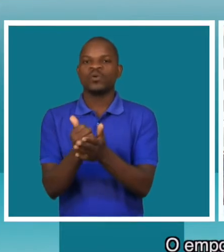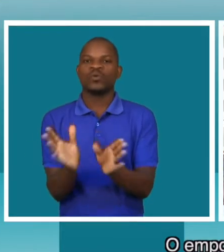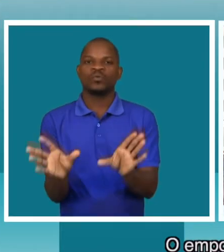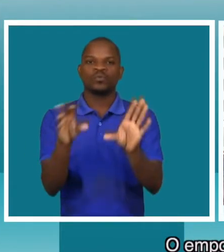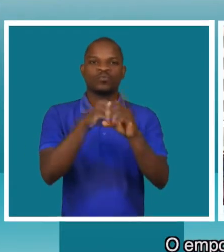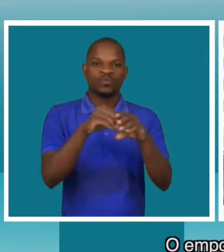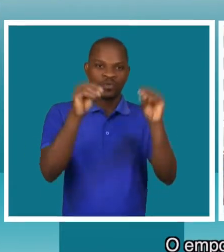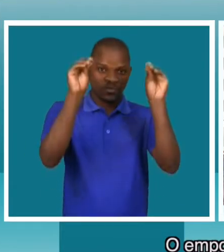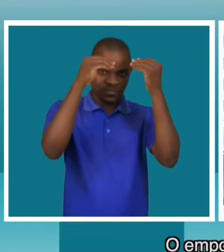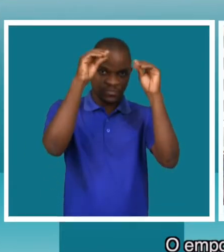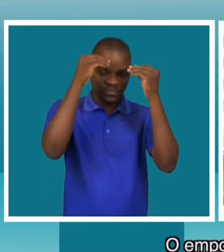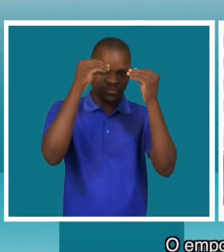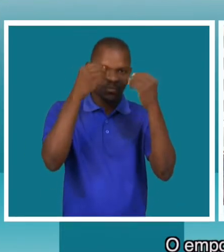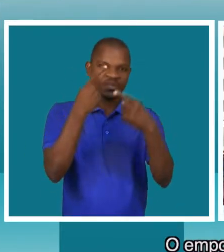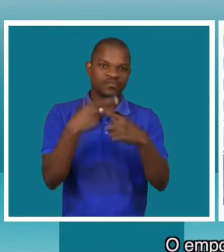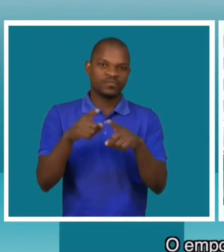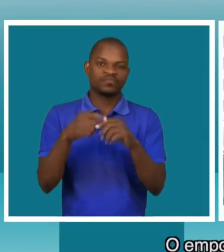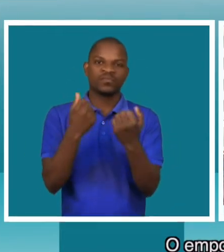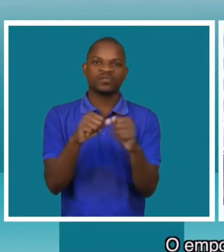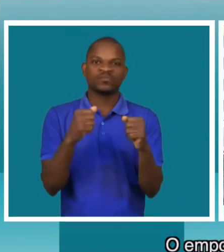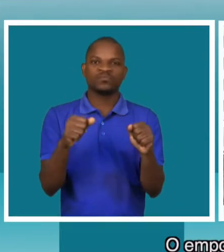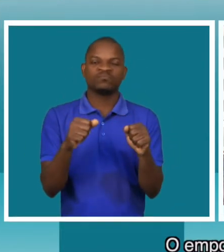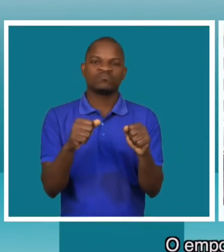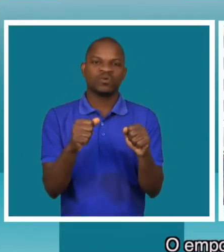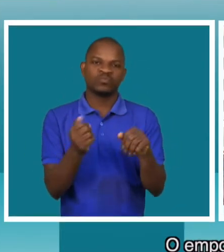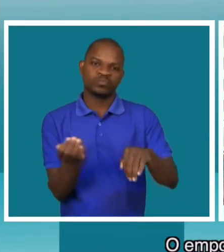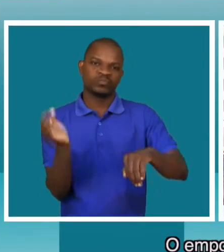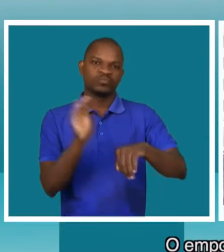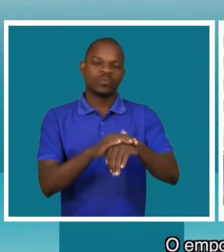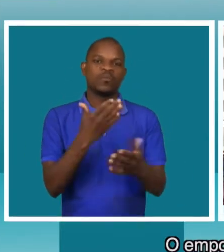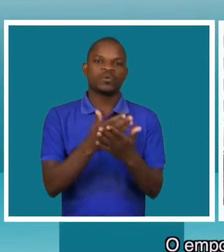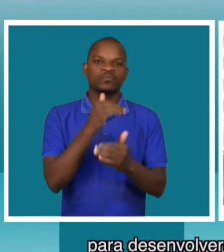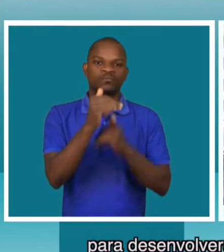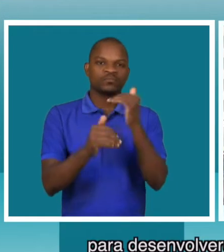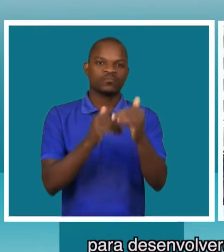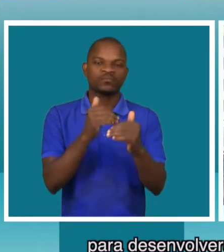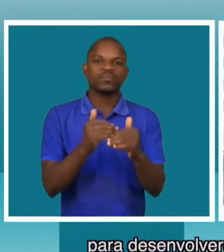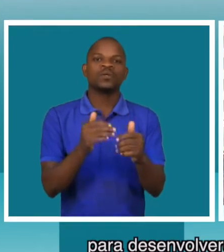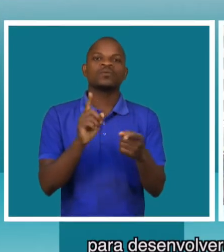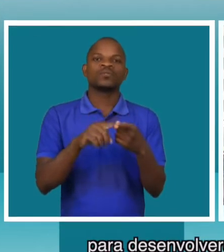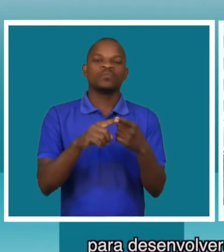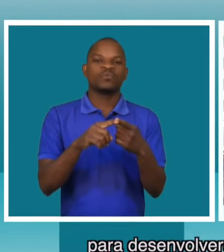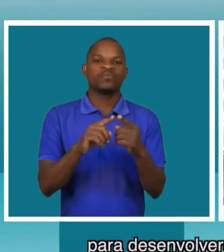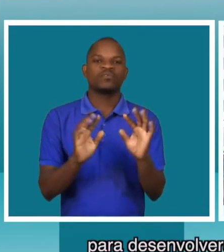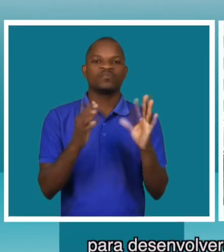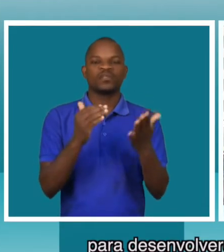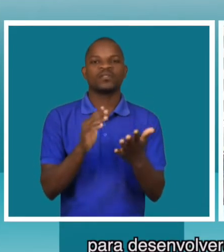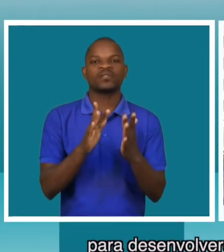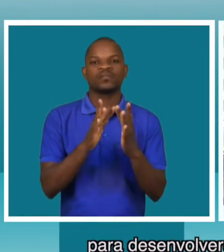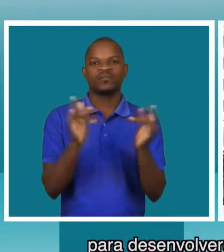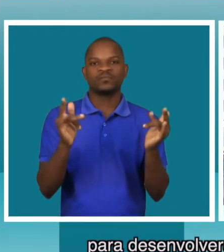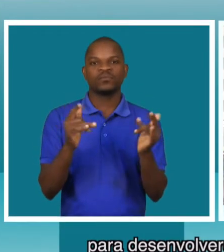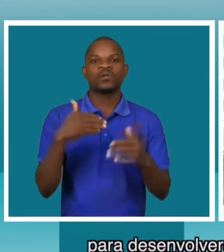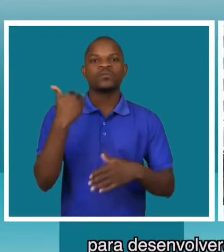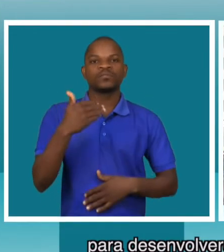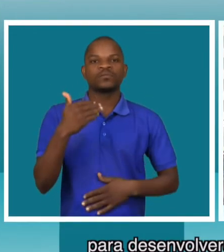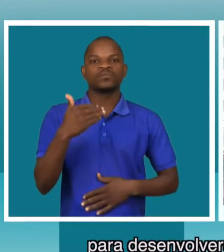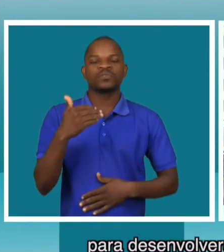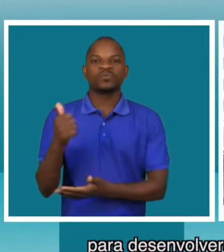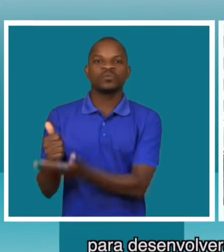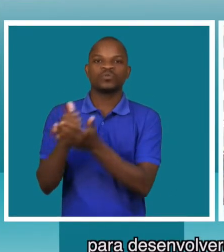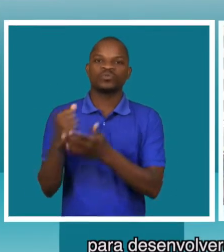o empoderamento, a formação delas para alguma atividade, algum ofício, que é para desenvolverem e poderem suportar-se, que é para não